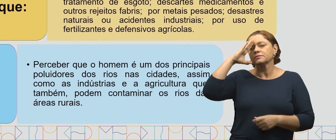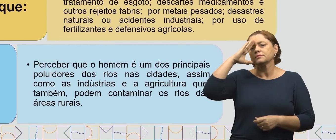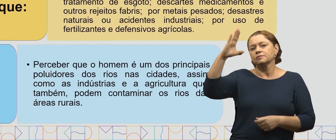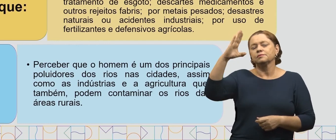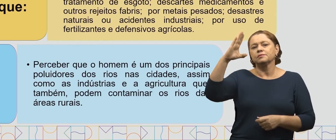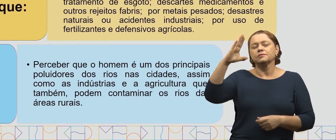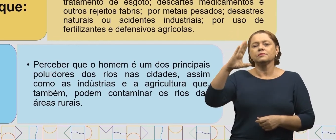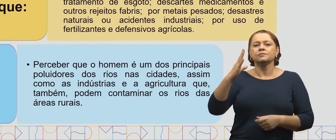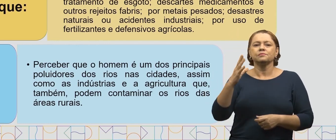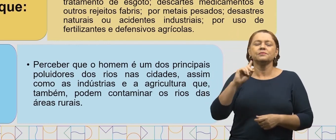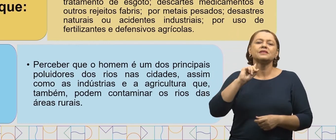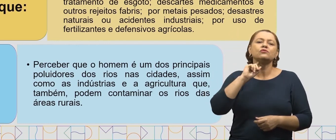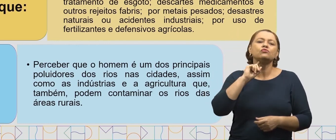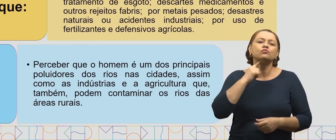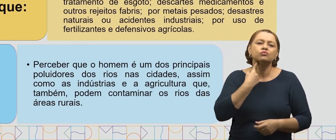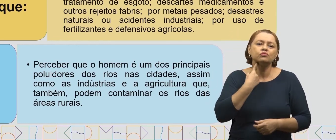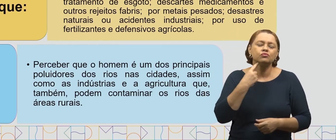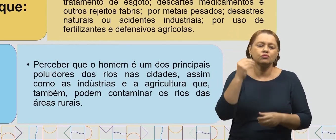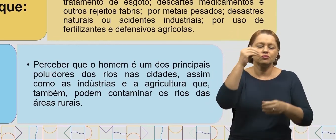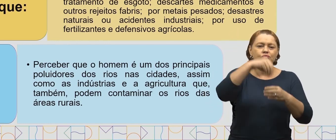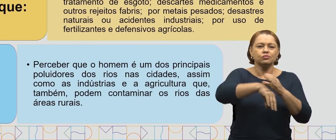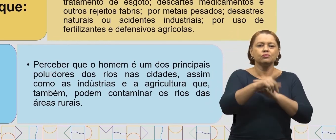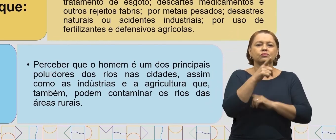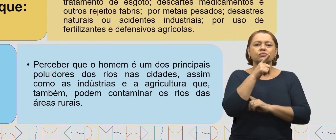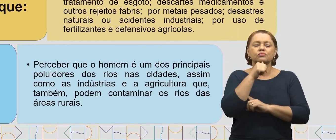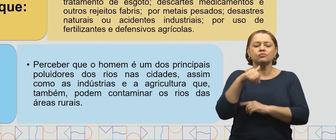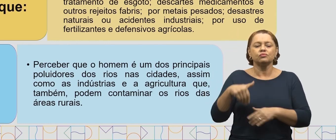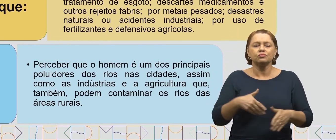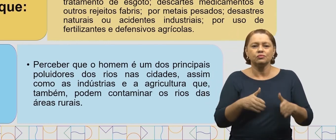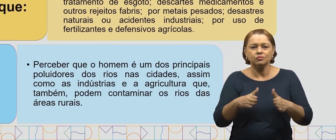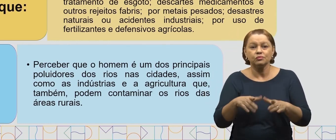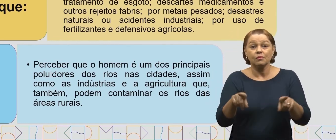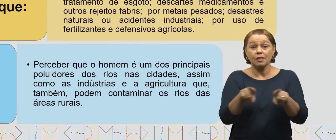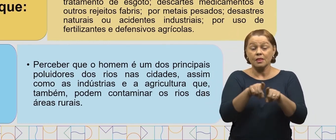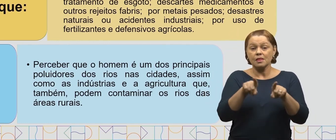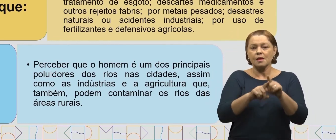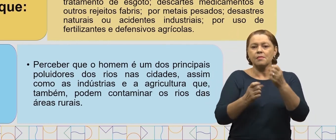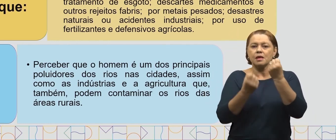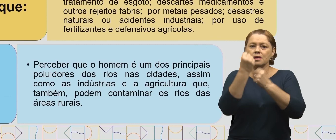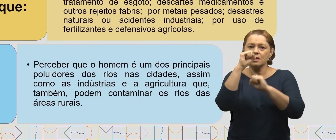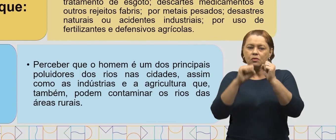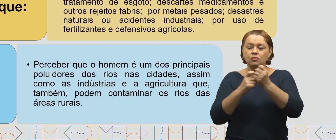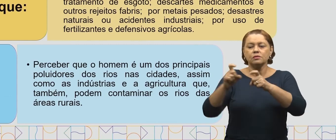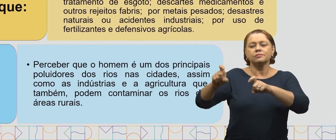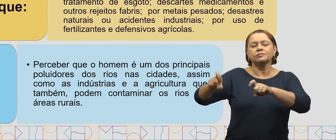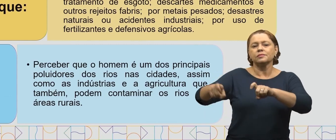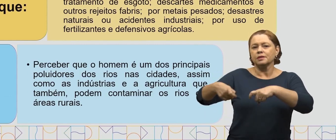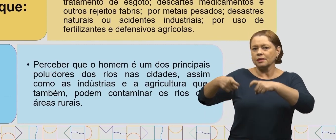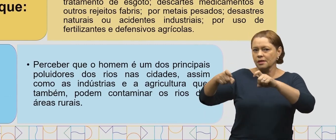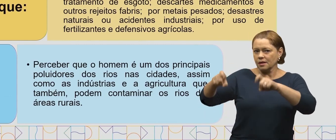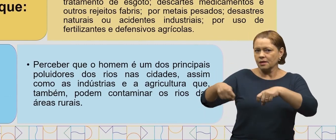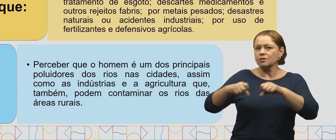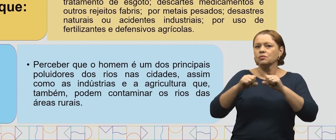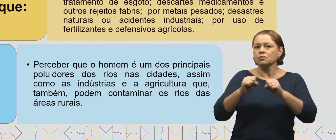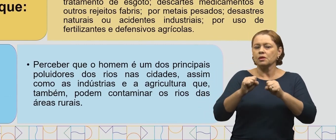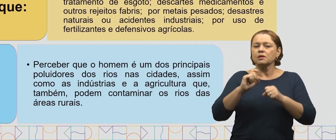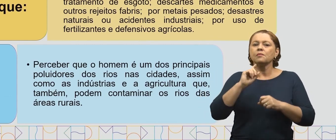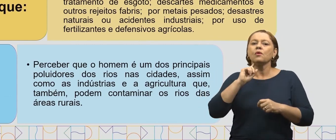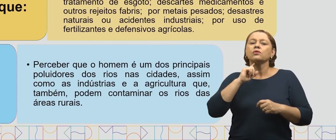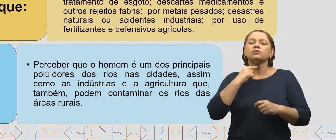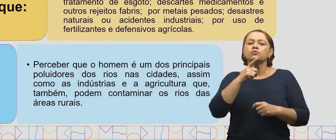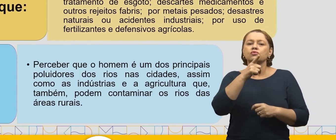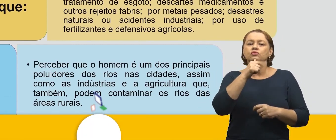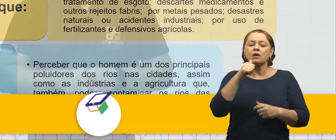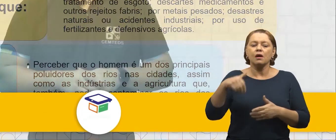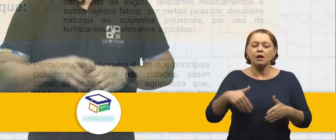poluidores dos rios nas cidades, assim como as indústrias e a agricultura, que podem contaminar os